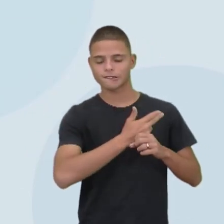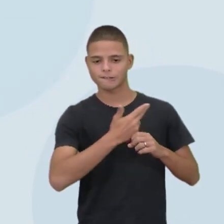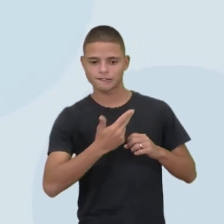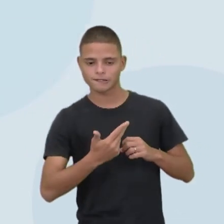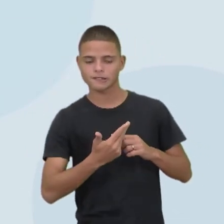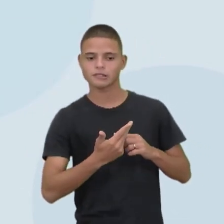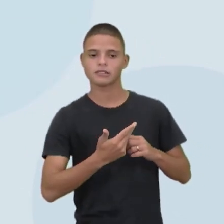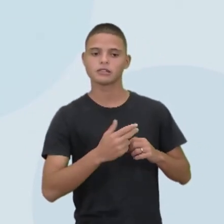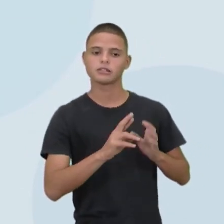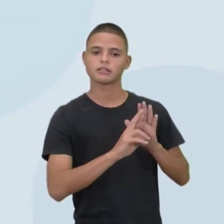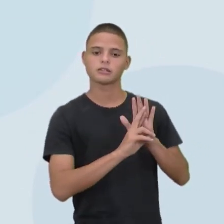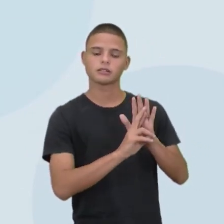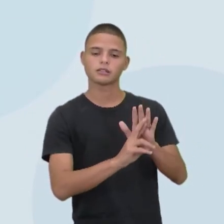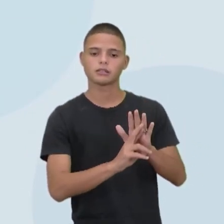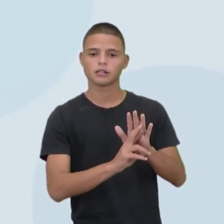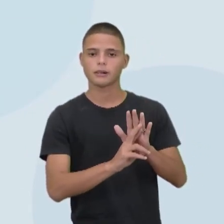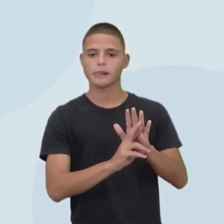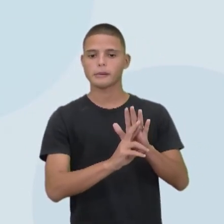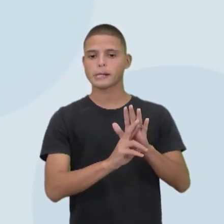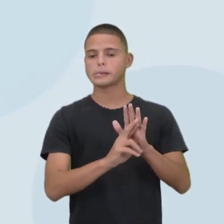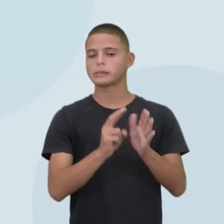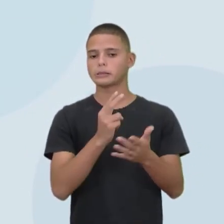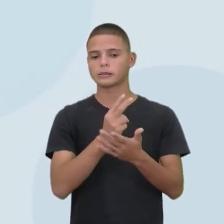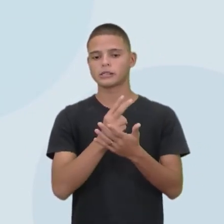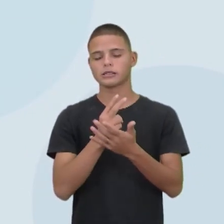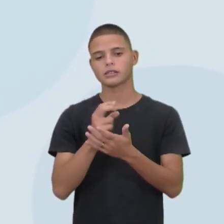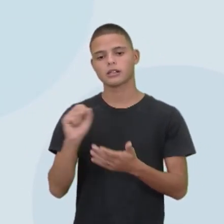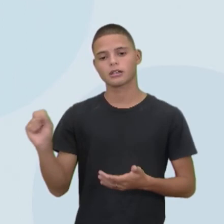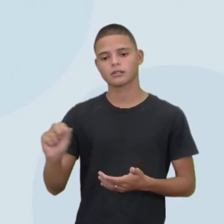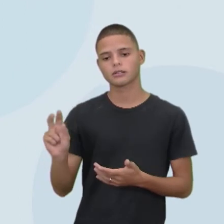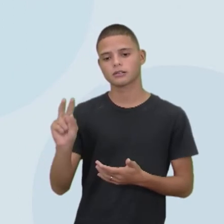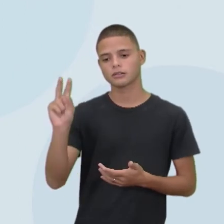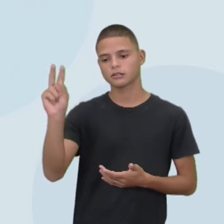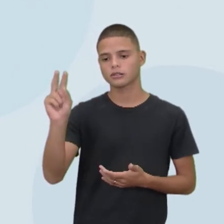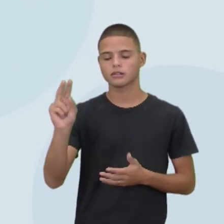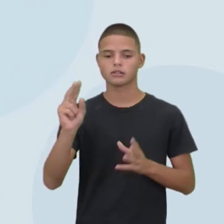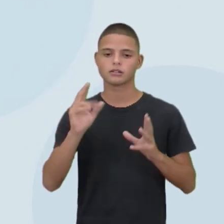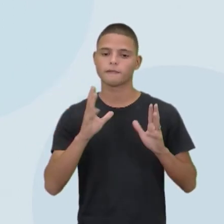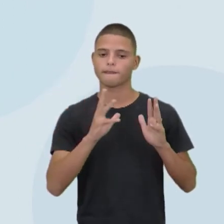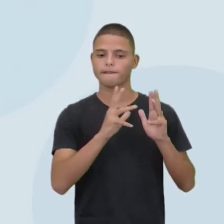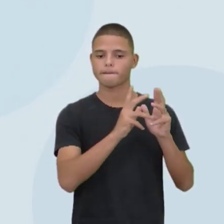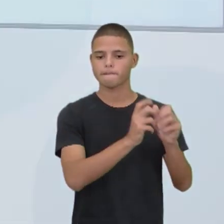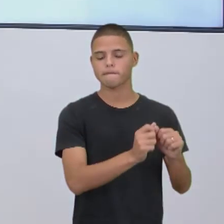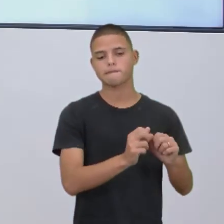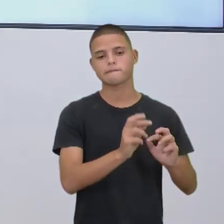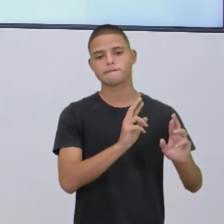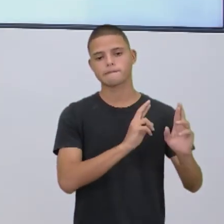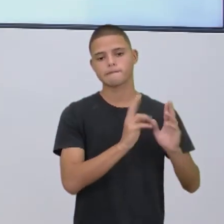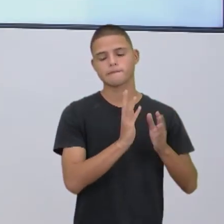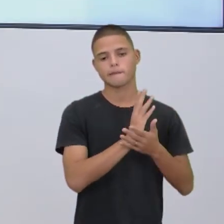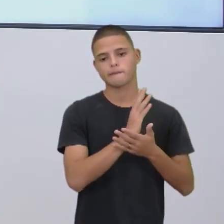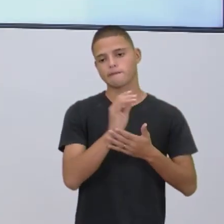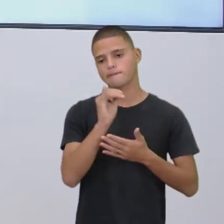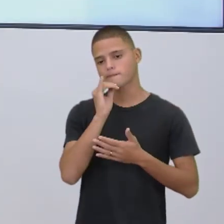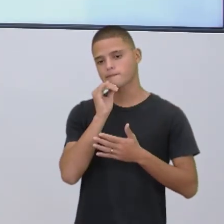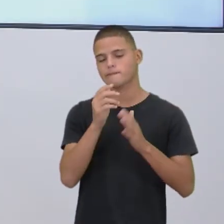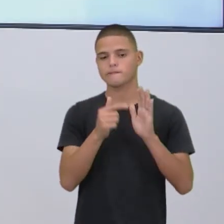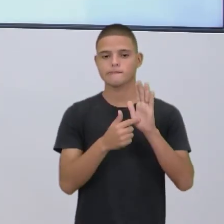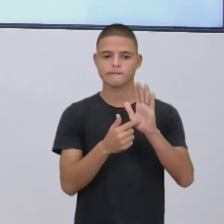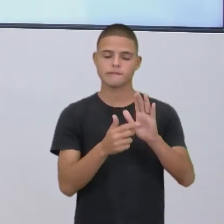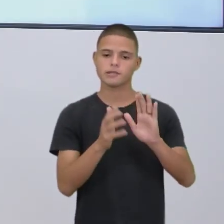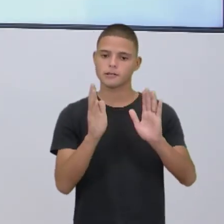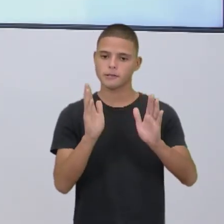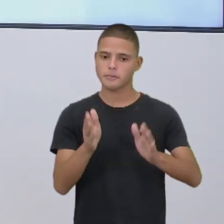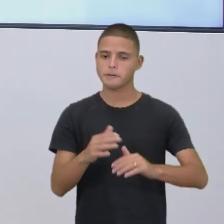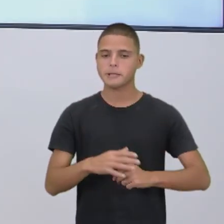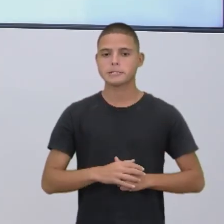discretas, elas representam aí sempre valores inteiros, associando aí esses exemplos que a gente acabou de mostrar